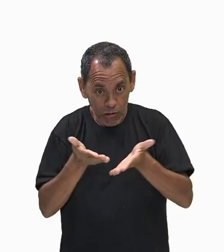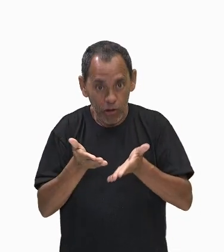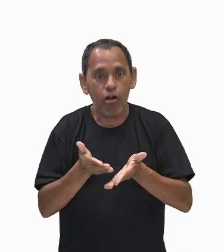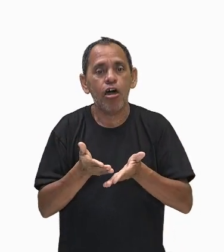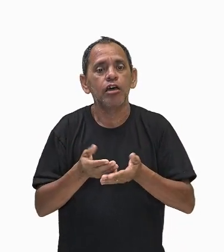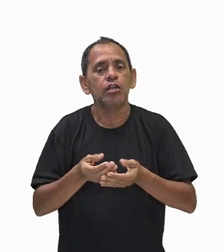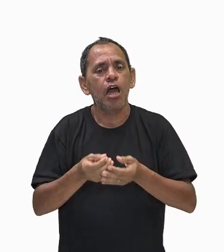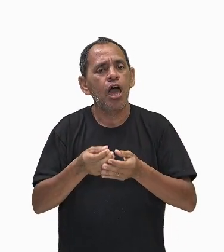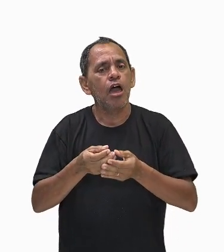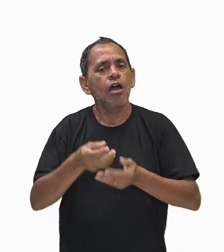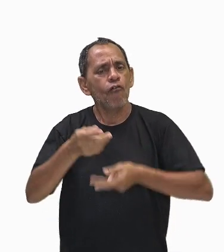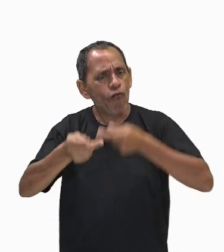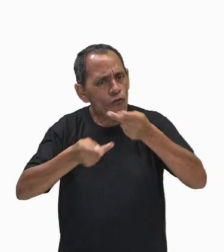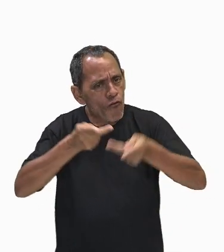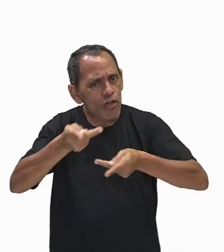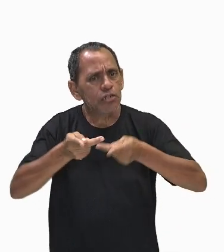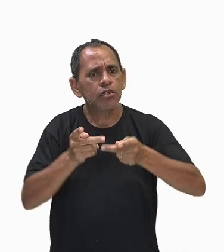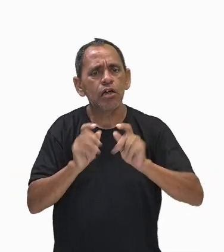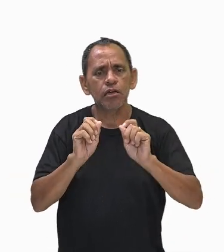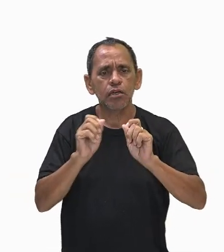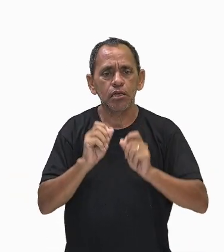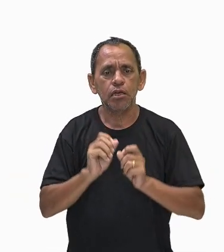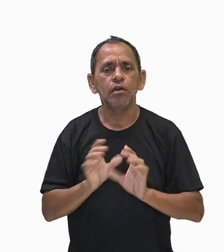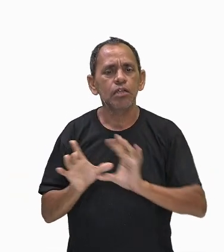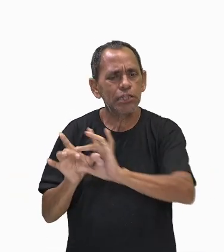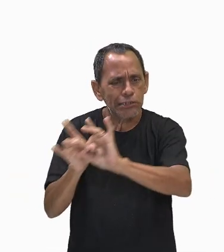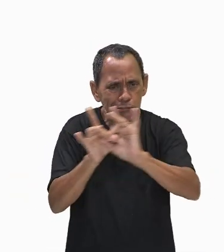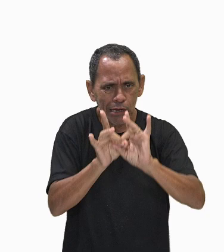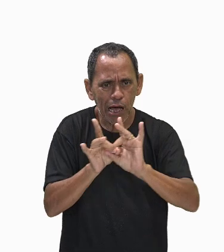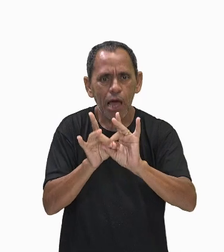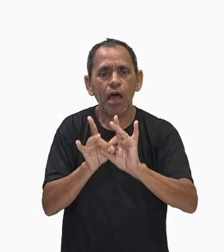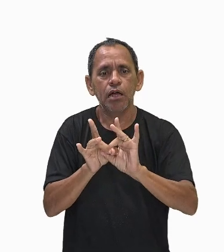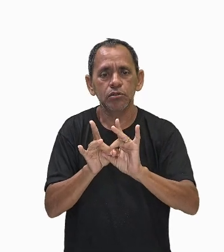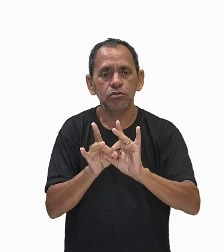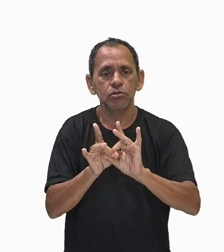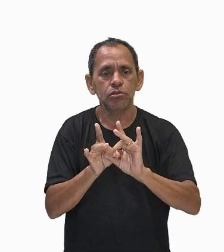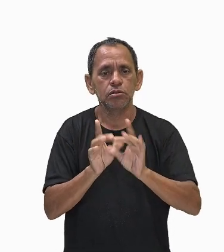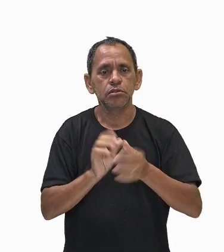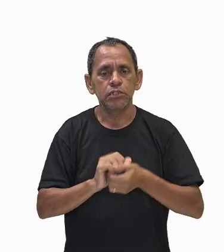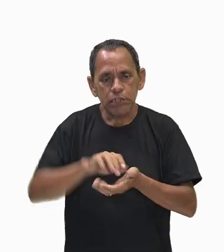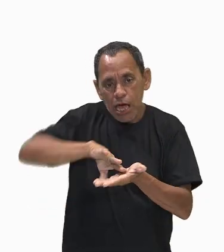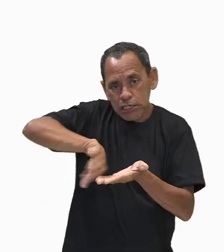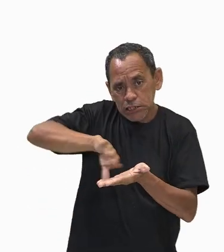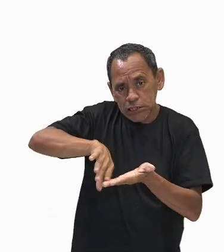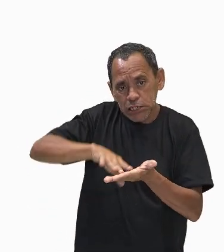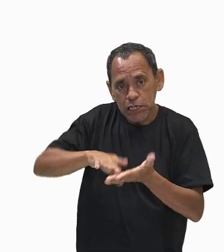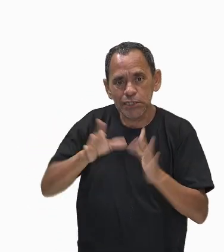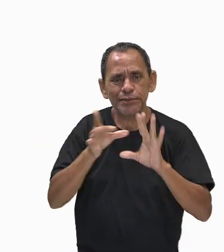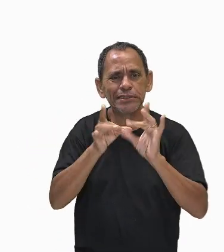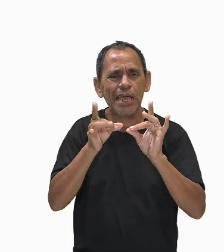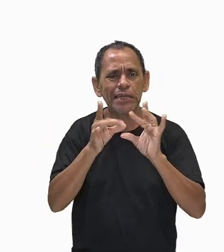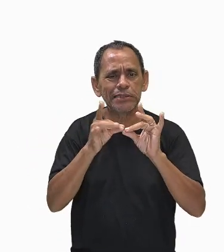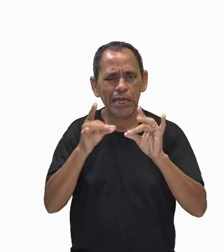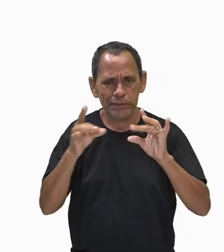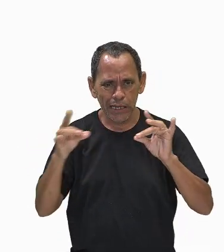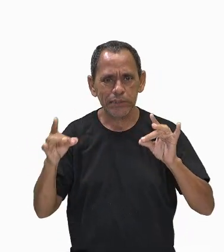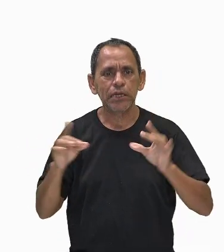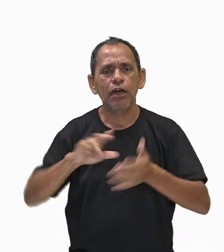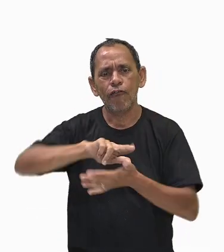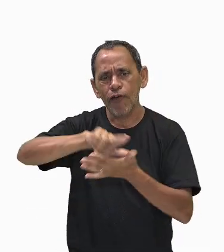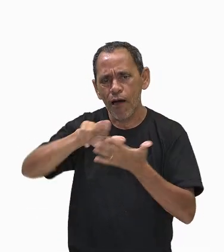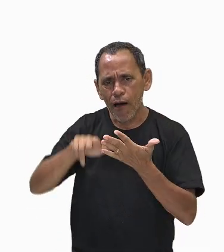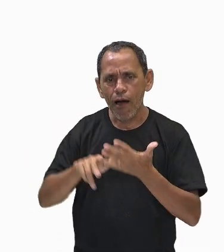que vão estar atrelados à excreção das excretas líquidas, os pulmões, que